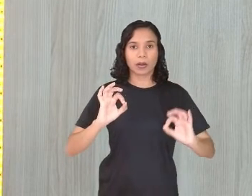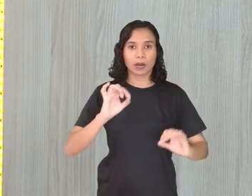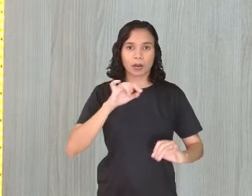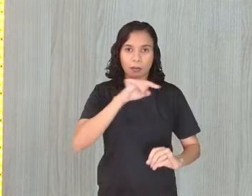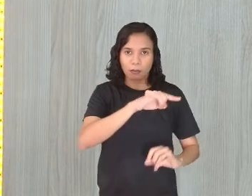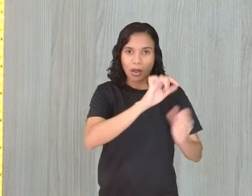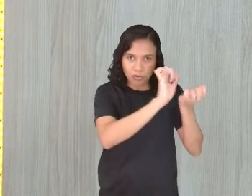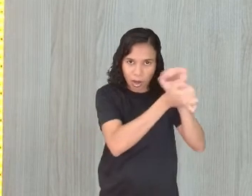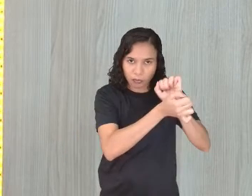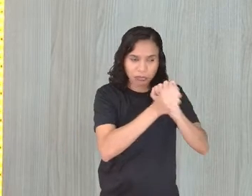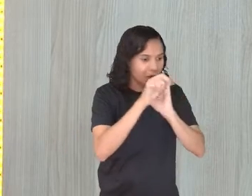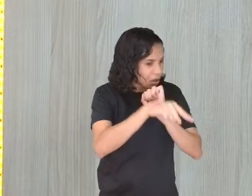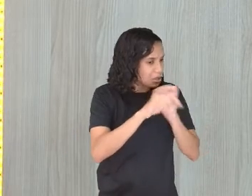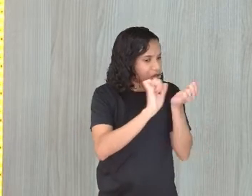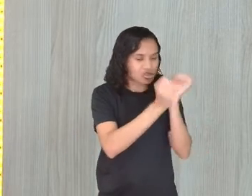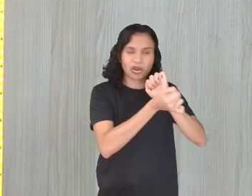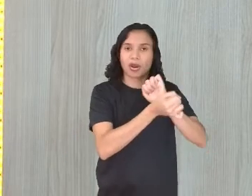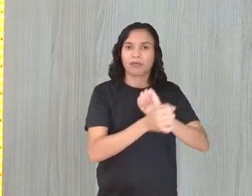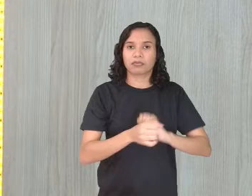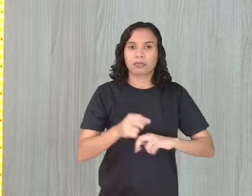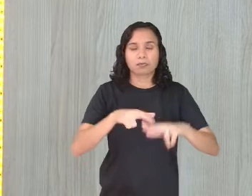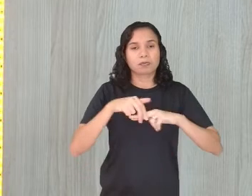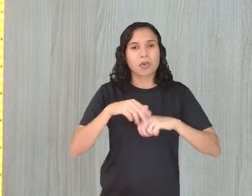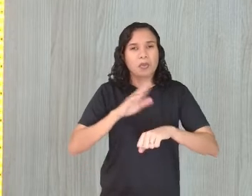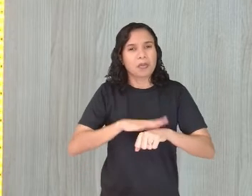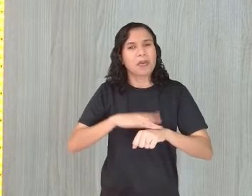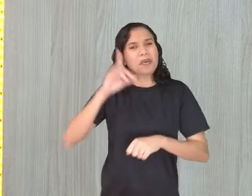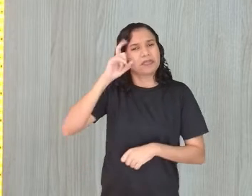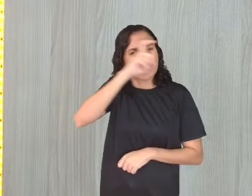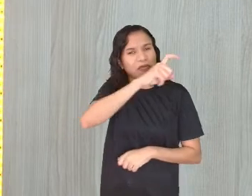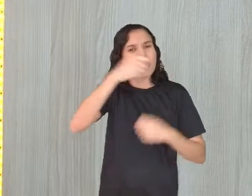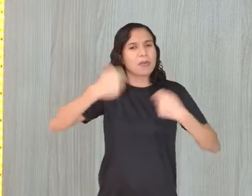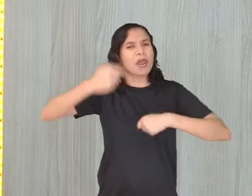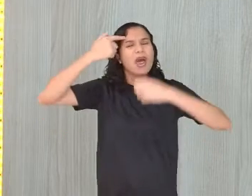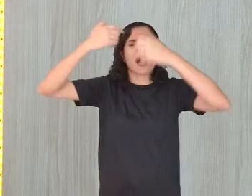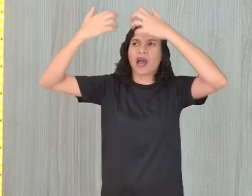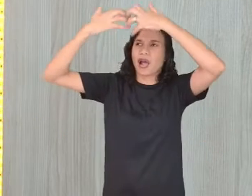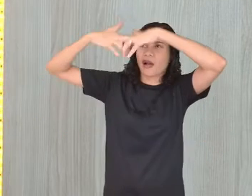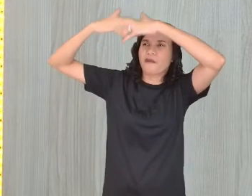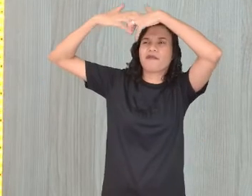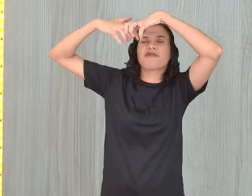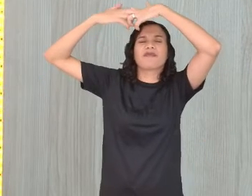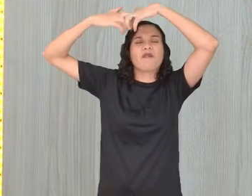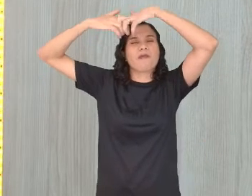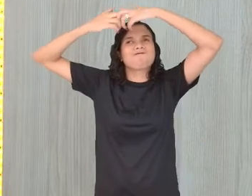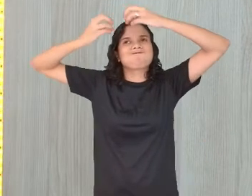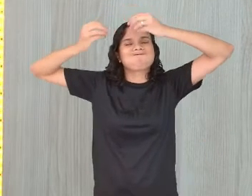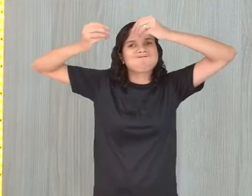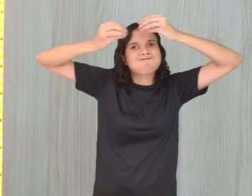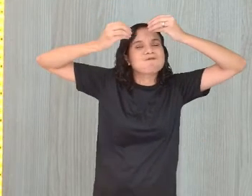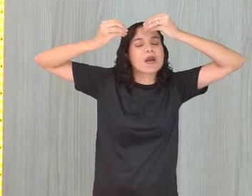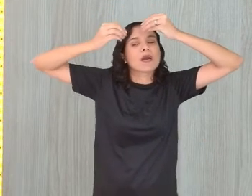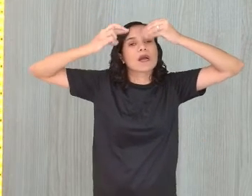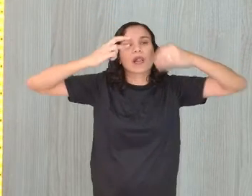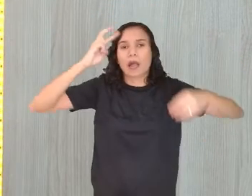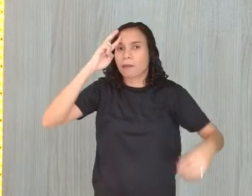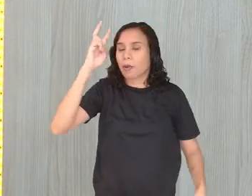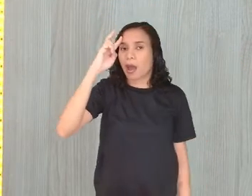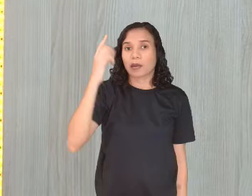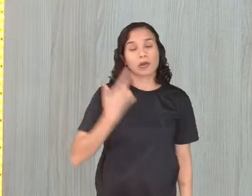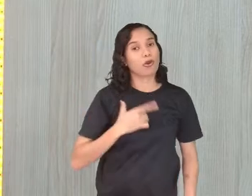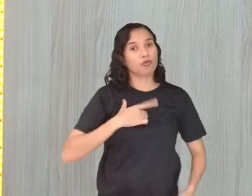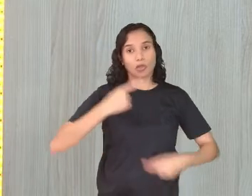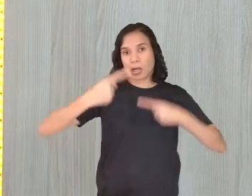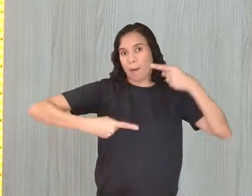escravo. Então, uma situação difícil, uma situação que a gente precisa refletir, né? E aí lembrar que não houve uma